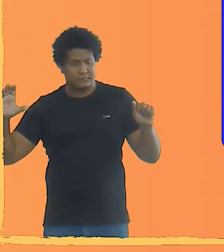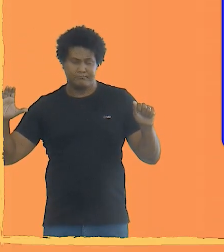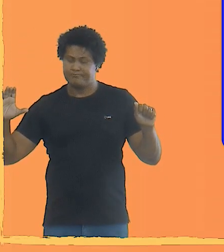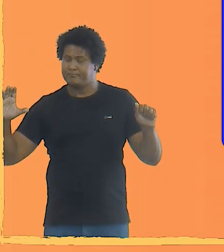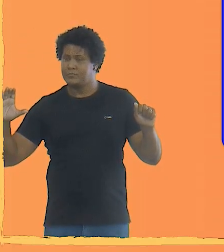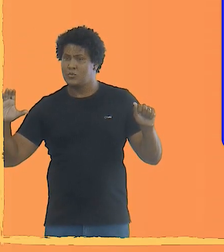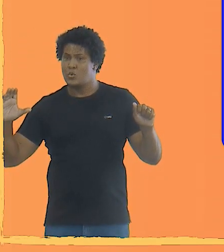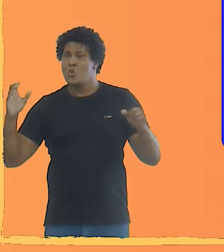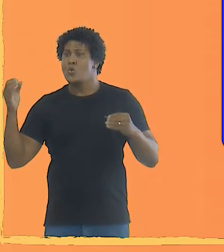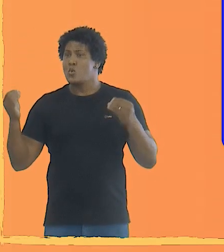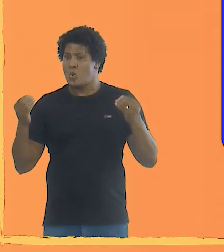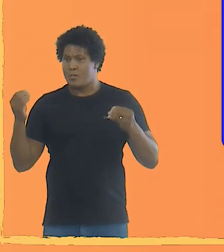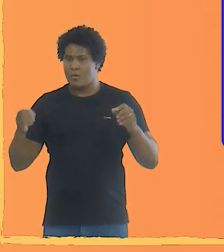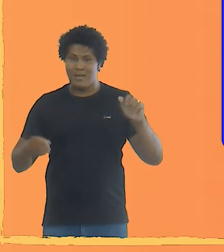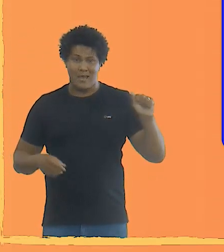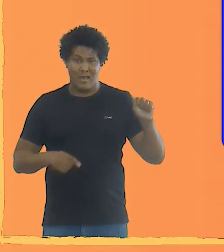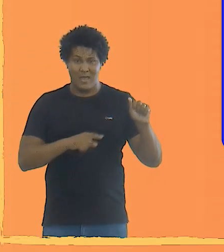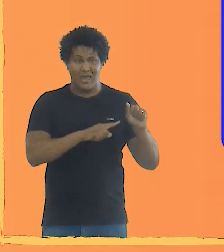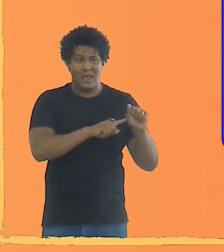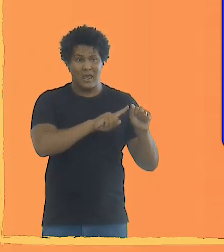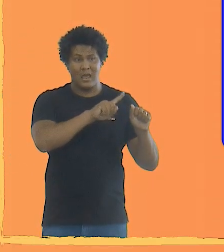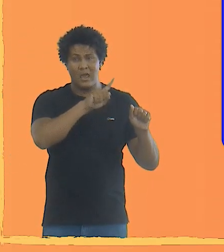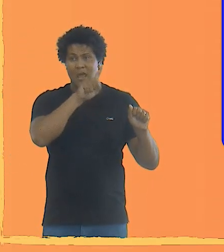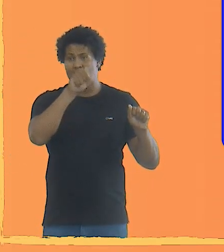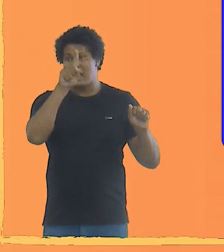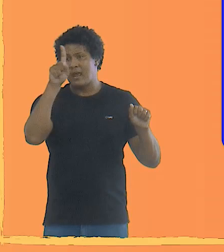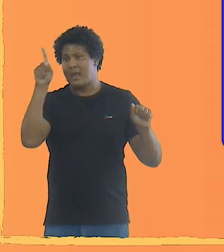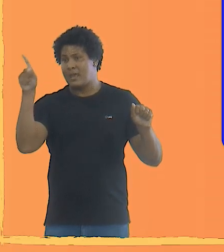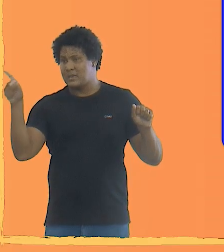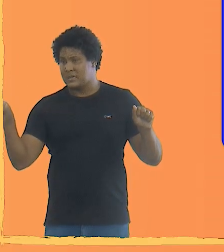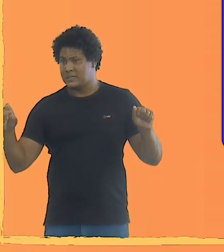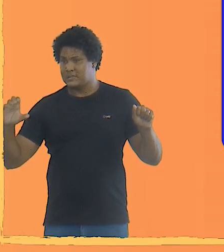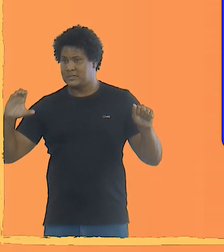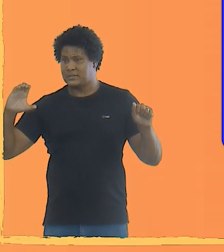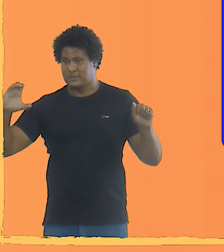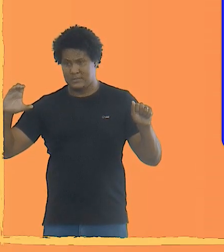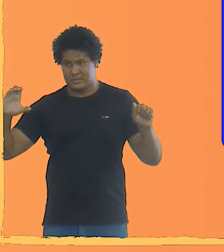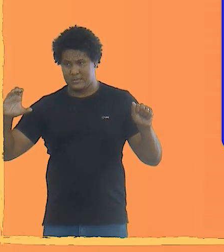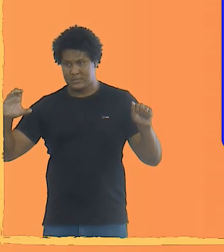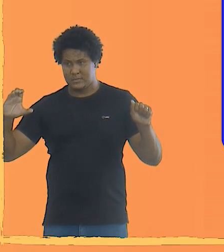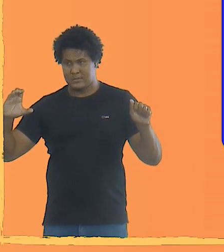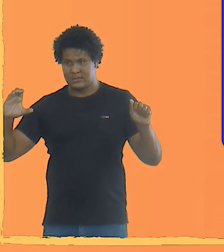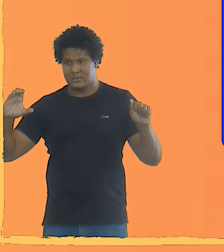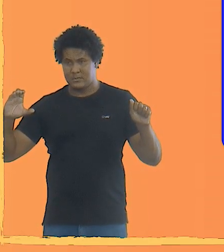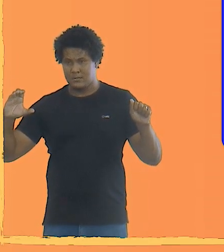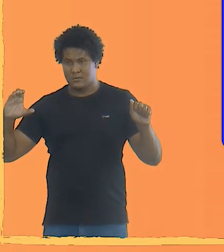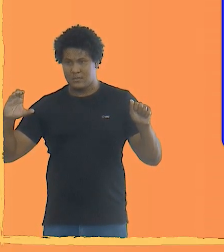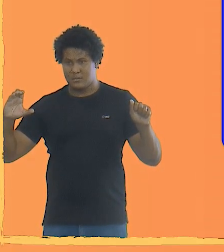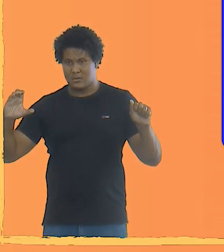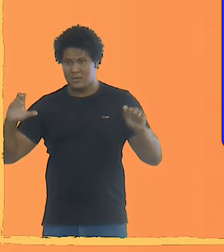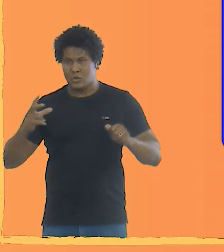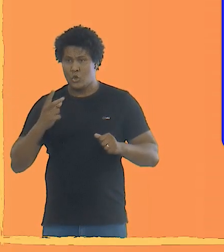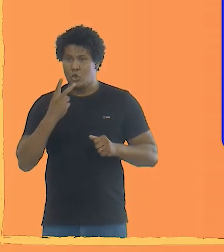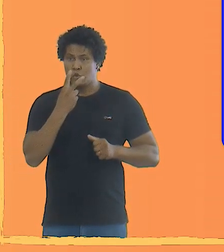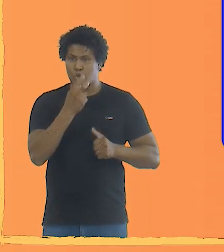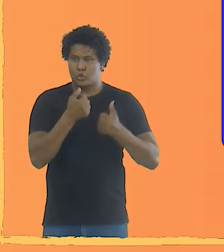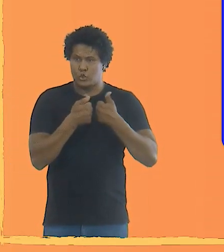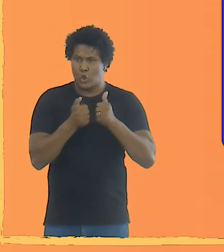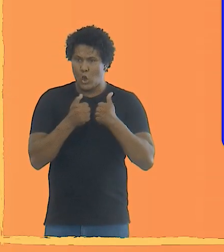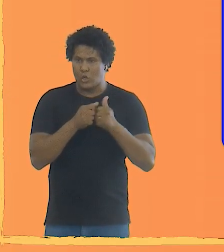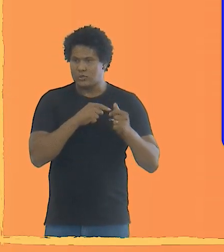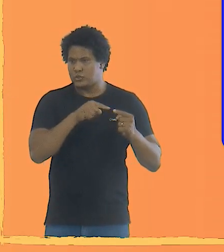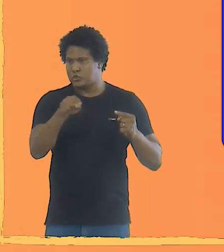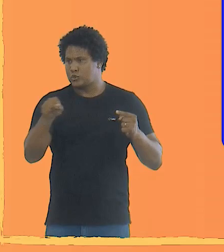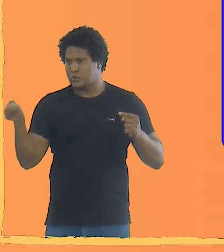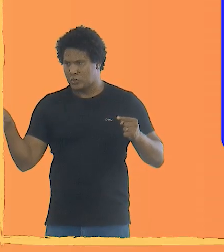posso sair do terminal A para o terminal C, pegando 2 transportes, né? E aí como é que a gente vai